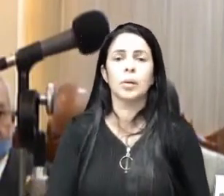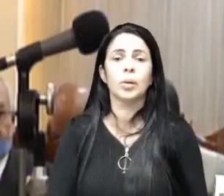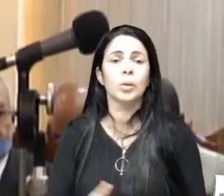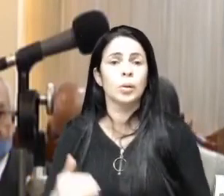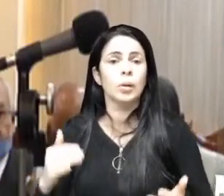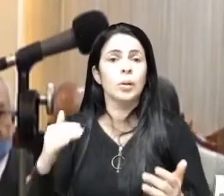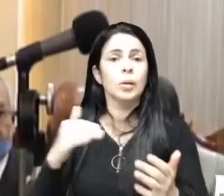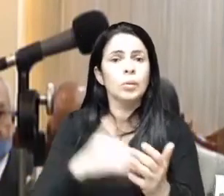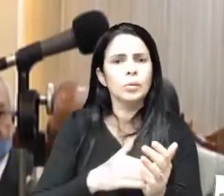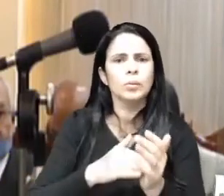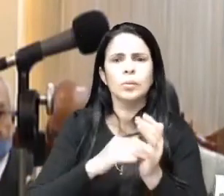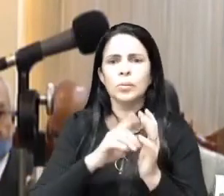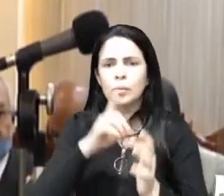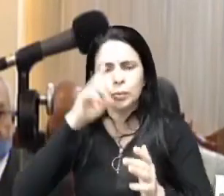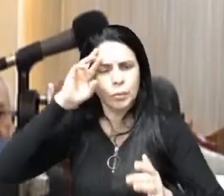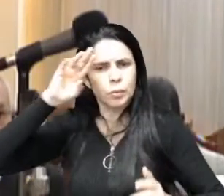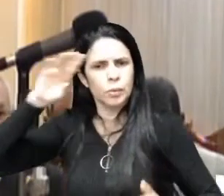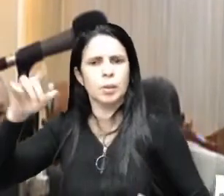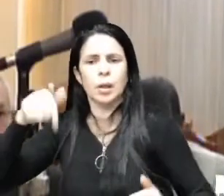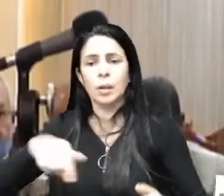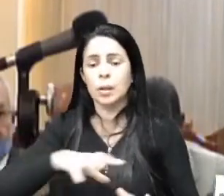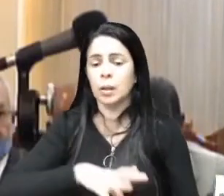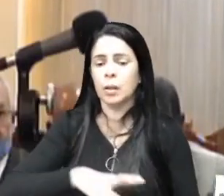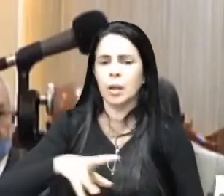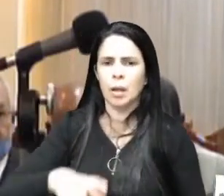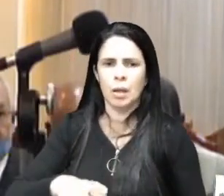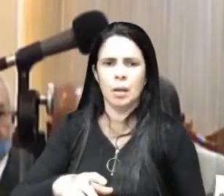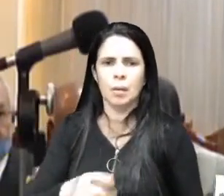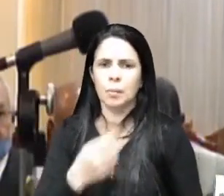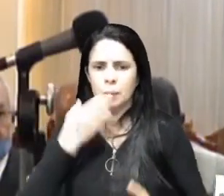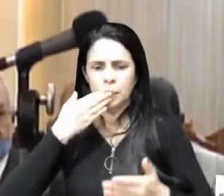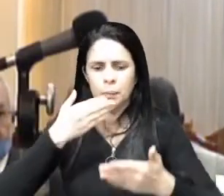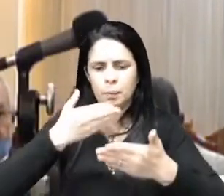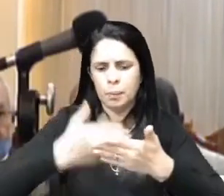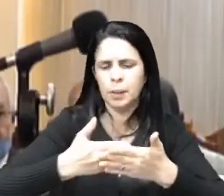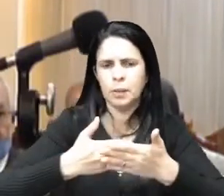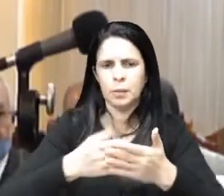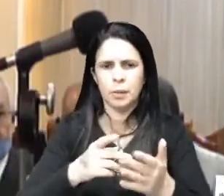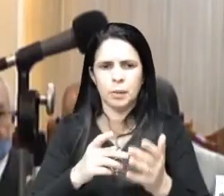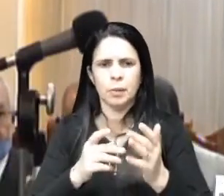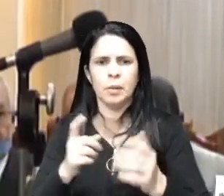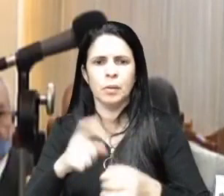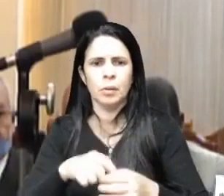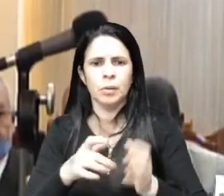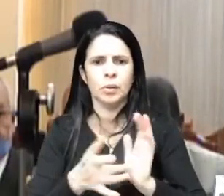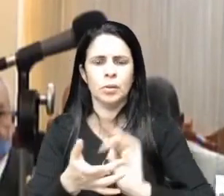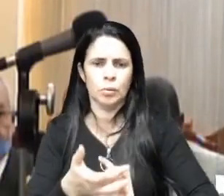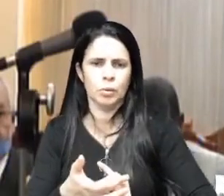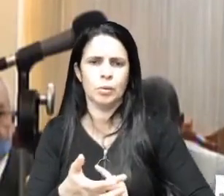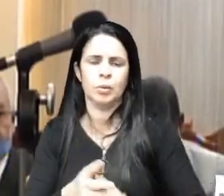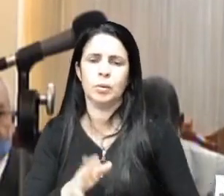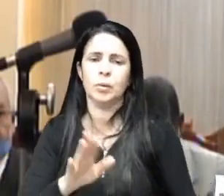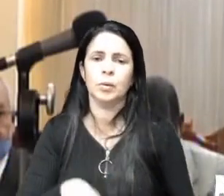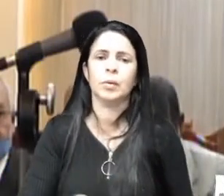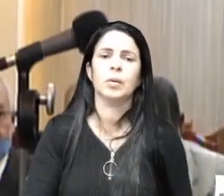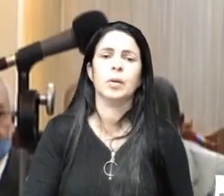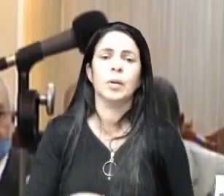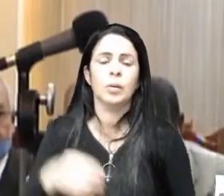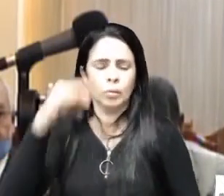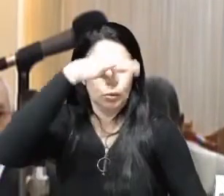últimos dias derramarei do meu Espírito. E no dia de Pentecostes, quando Pedro levanta para